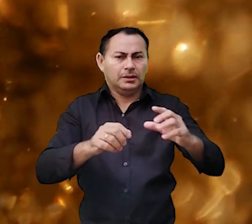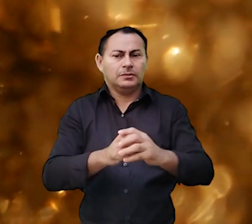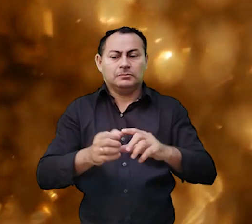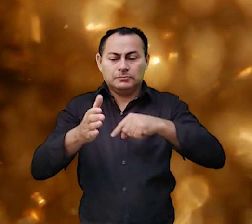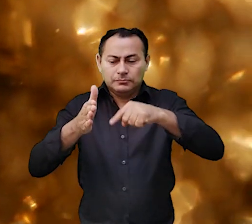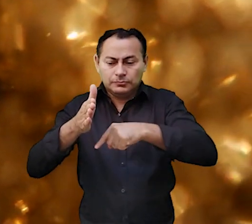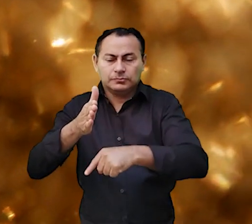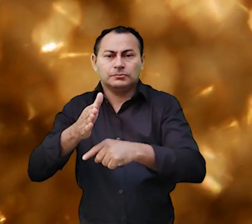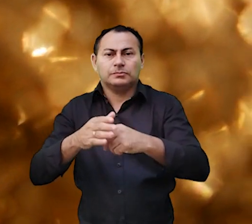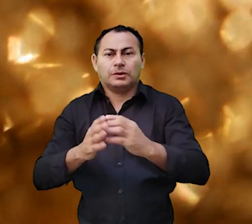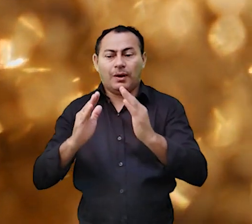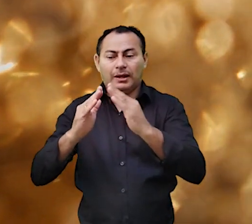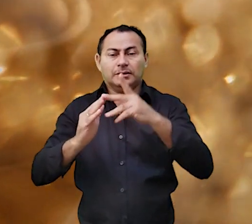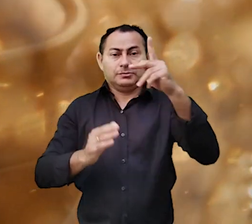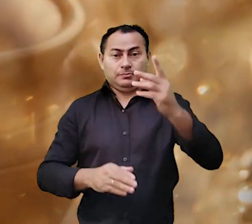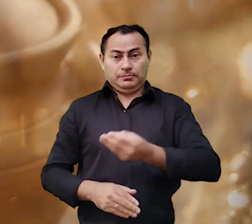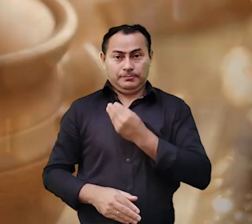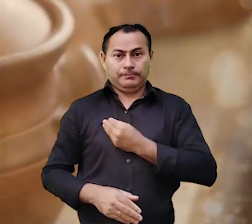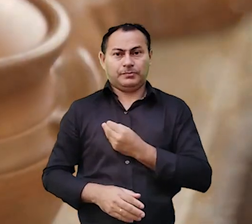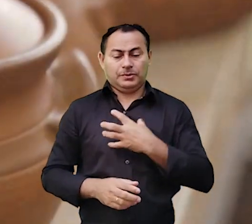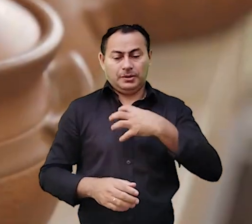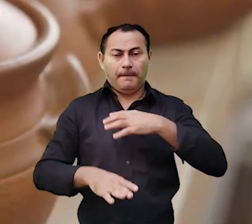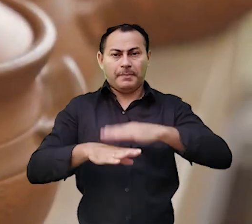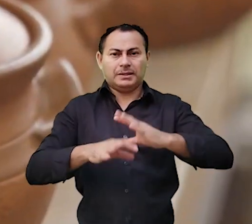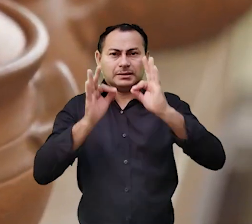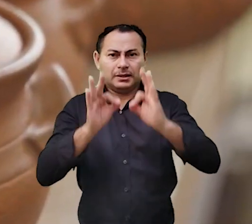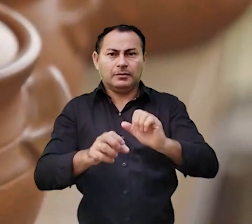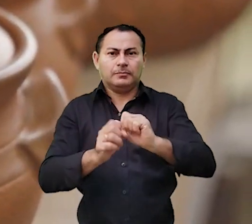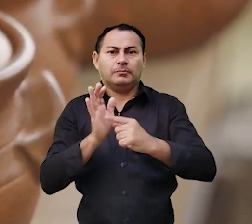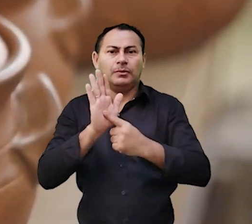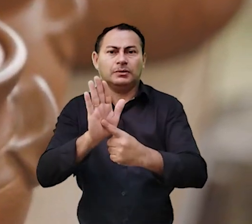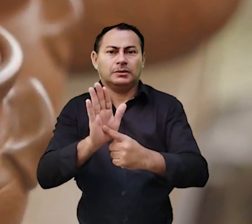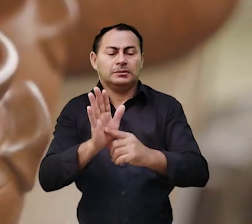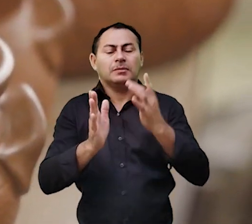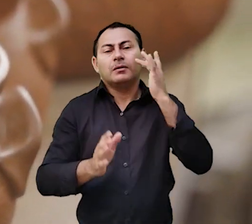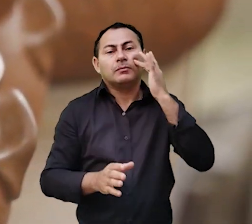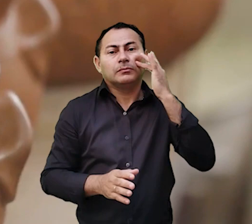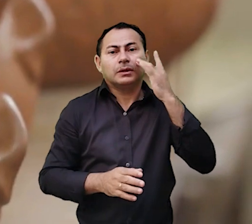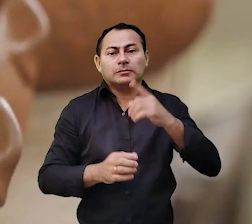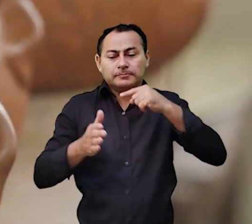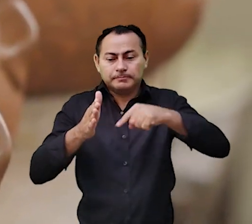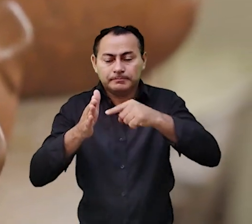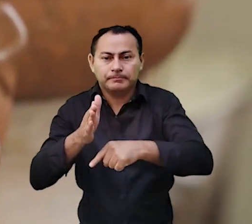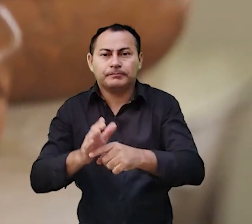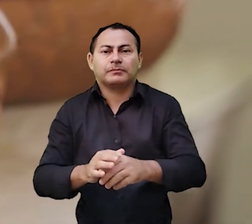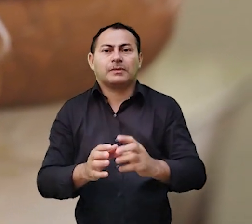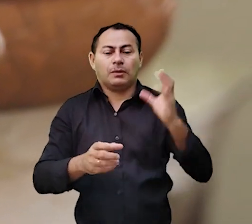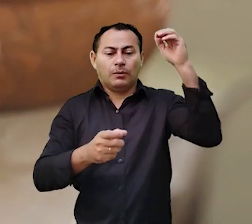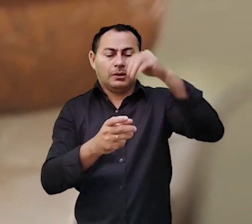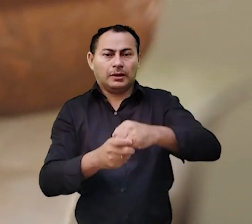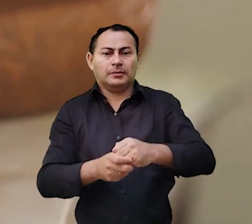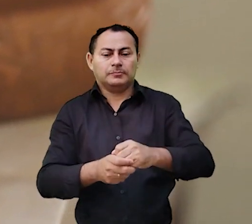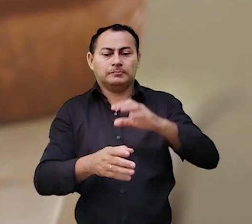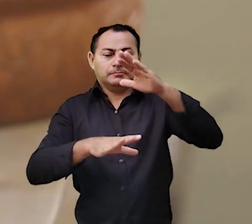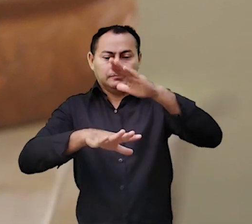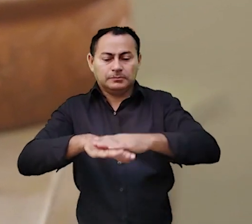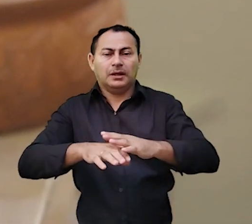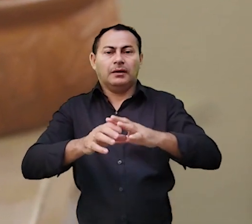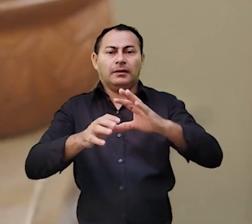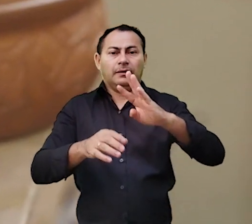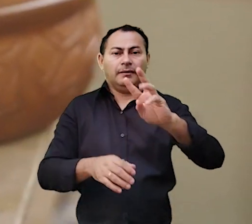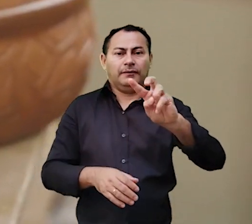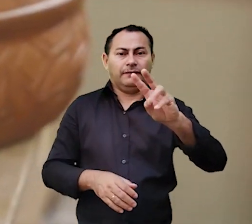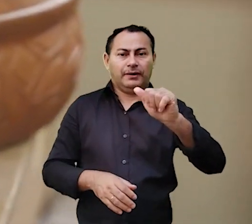uma casa, que é a sua vida. O jeito mais óbvio de Deus mostrar esse tesouro e esse fundamento é colocando peso sobre